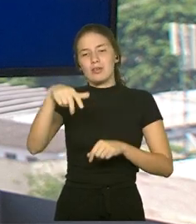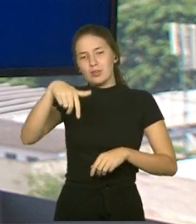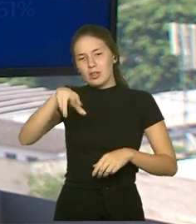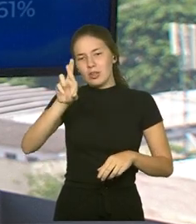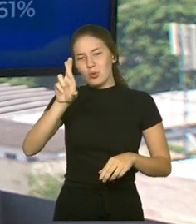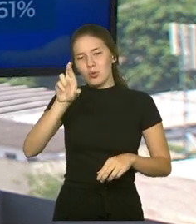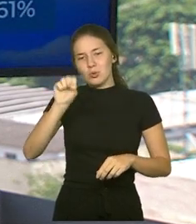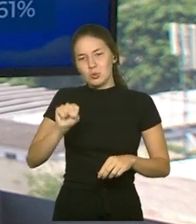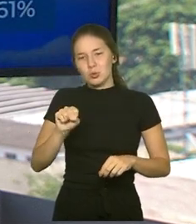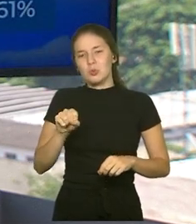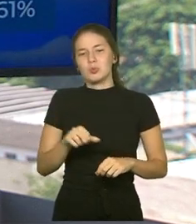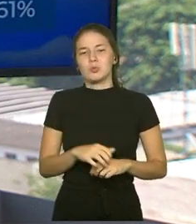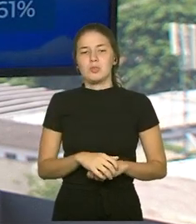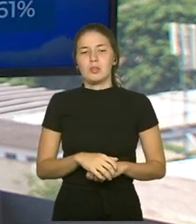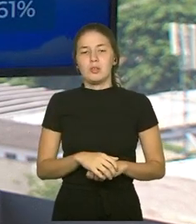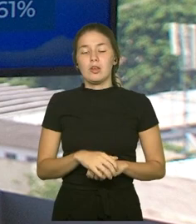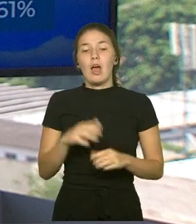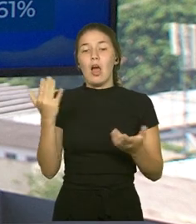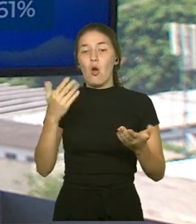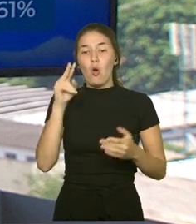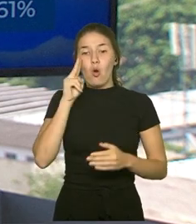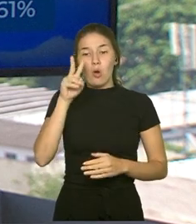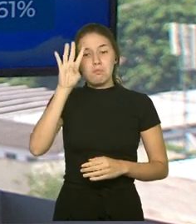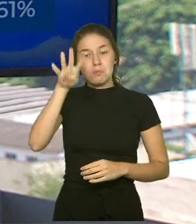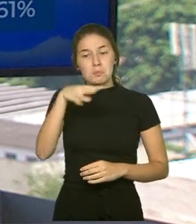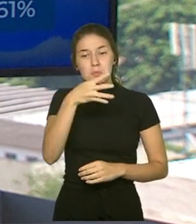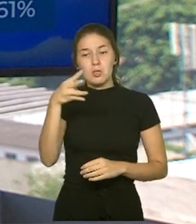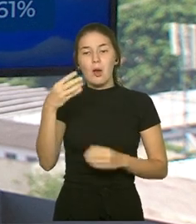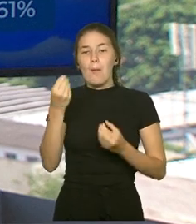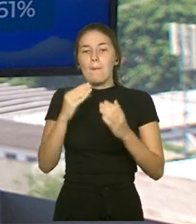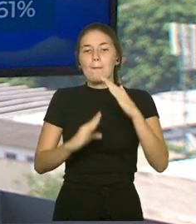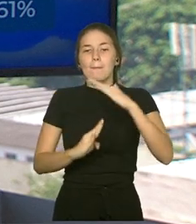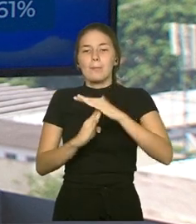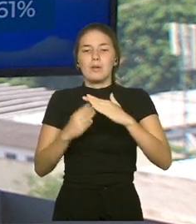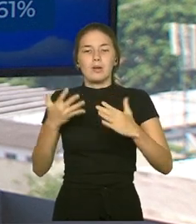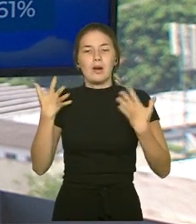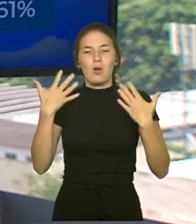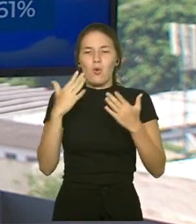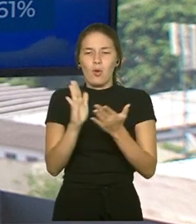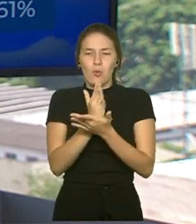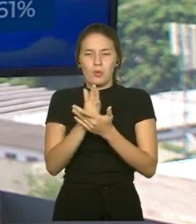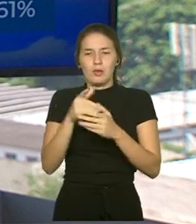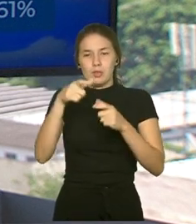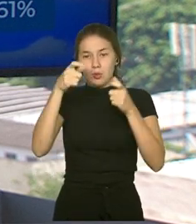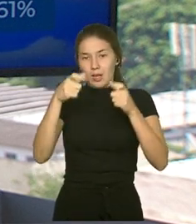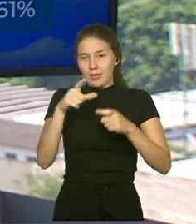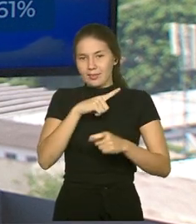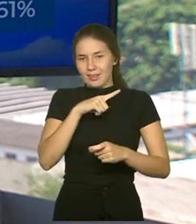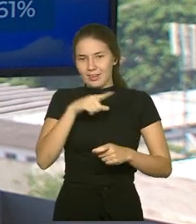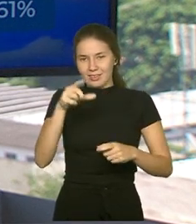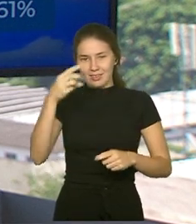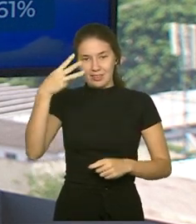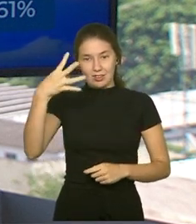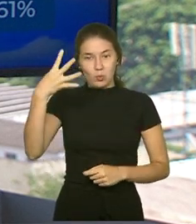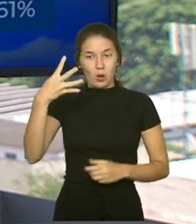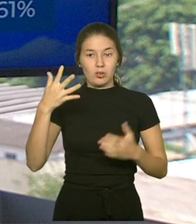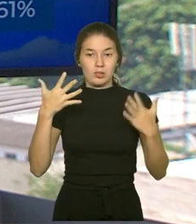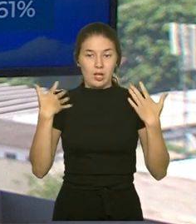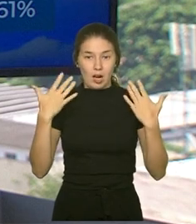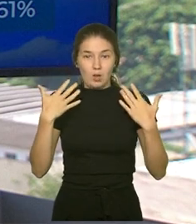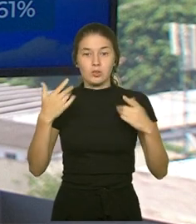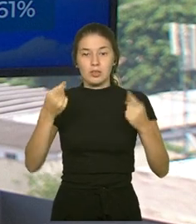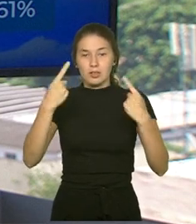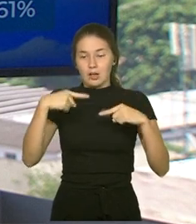Grande do Sul vamos agora dar uma olhada nas máximas de hoje em algumas cidades Olha só Cuiabá fechando com 34 graus